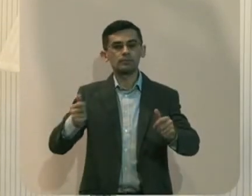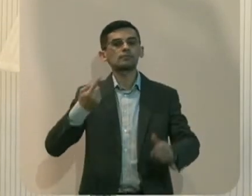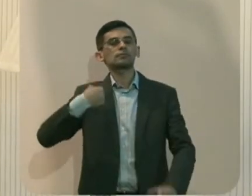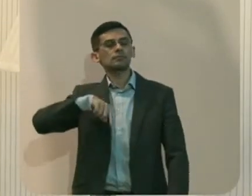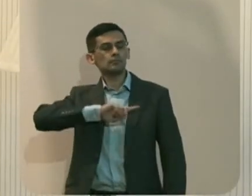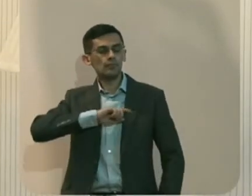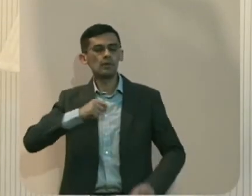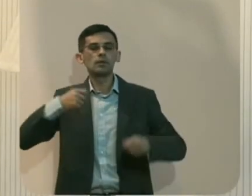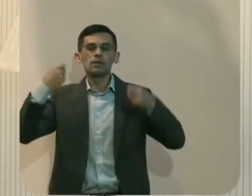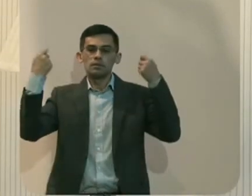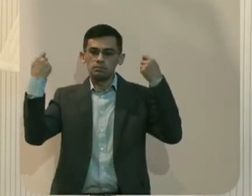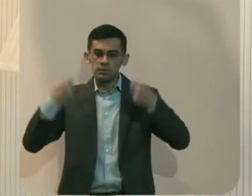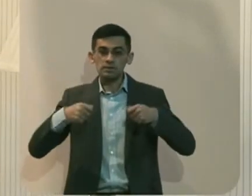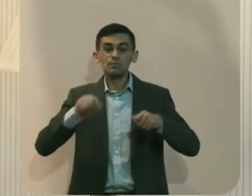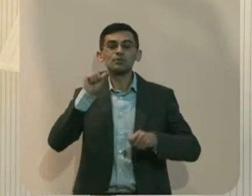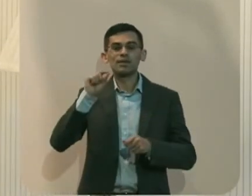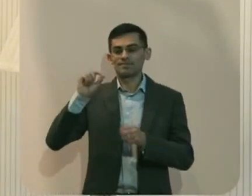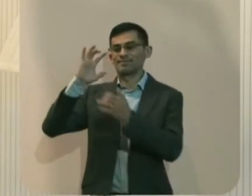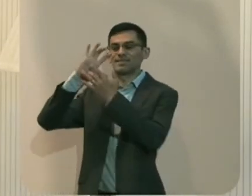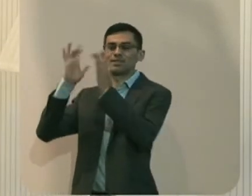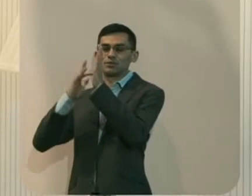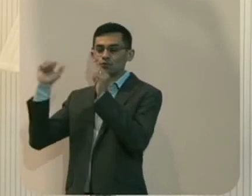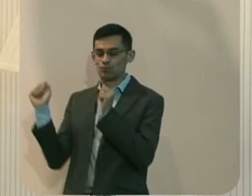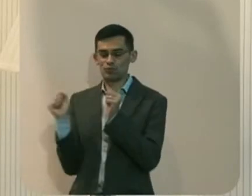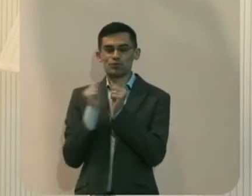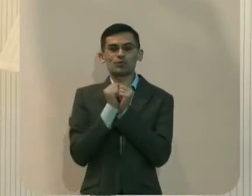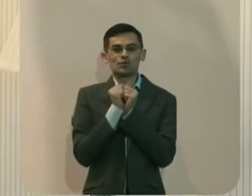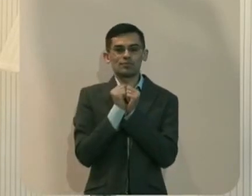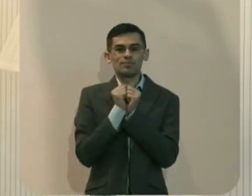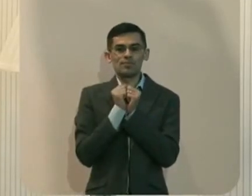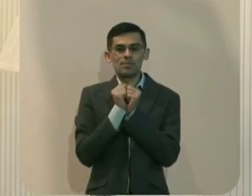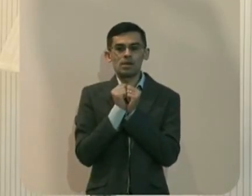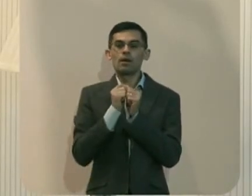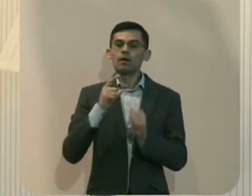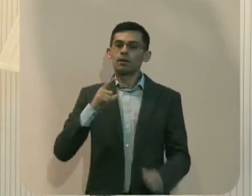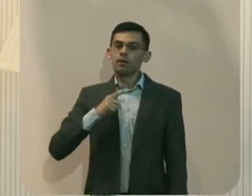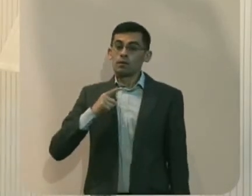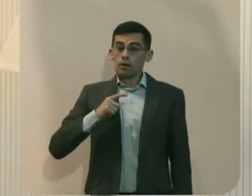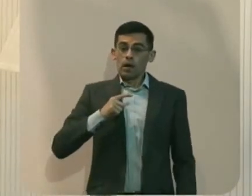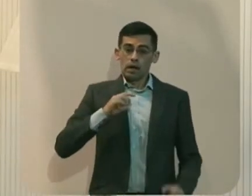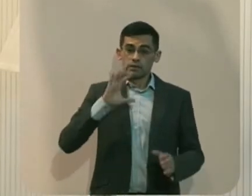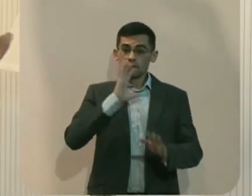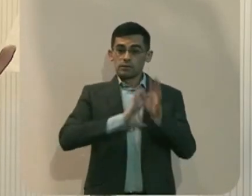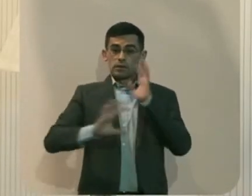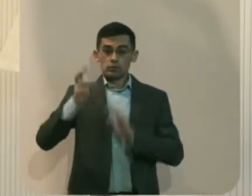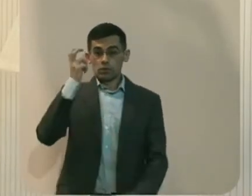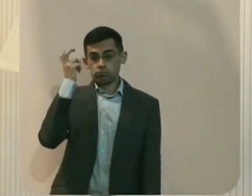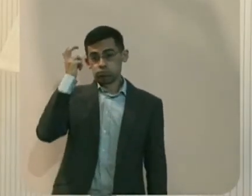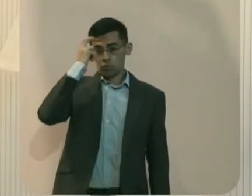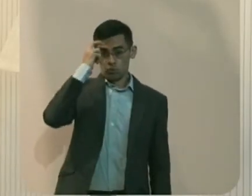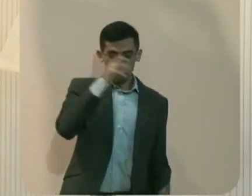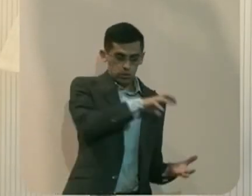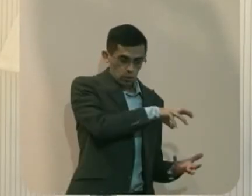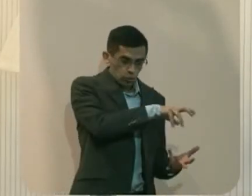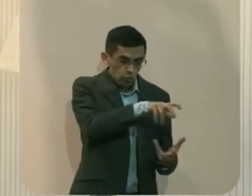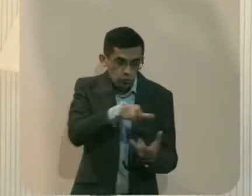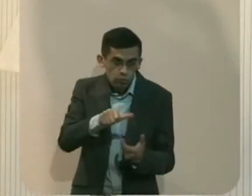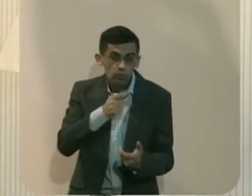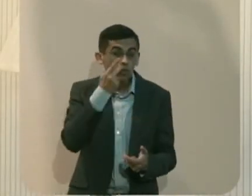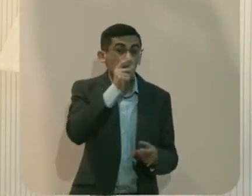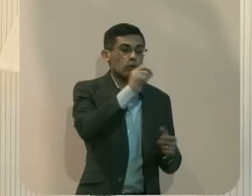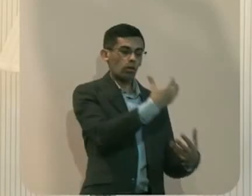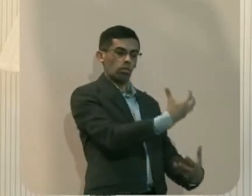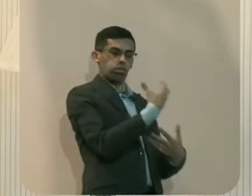nós precisamos de Jesus. Existe uma força dentro da cultura do mundo para dizer,